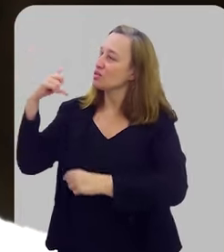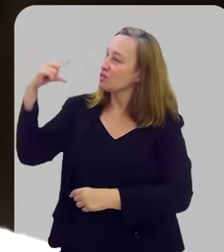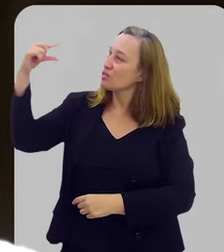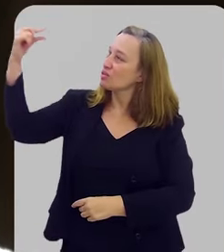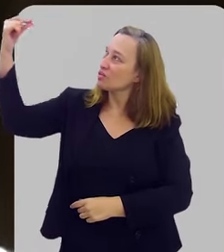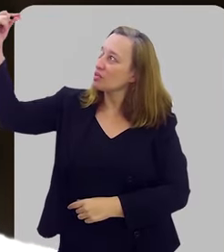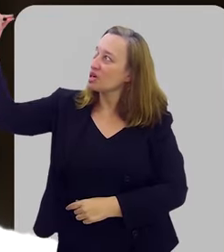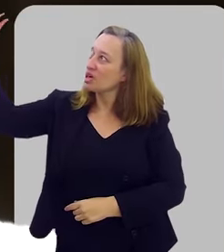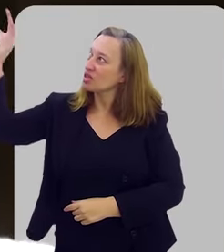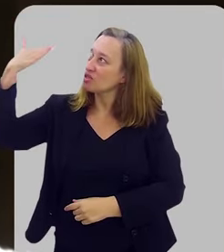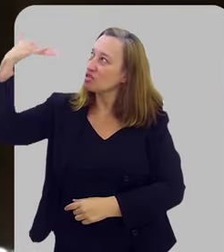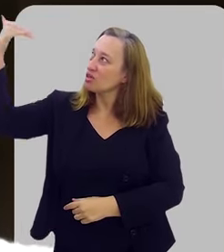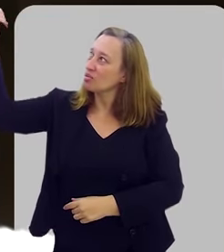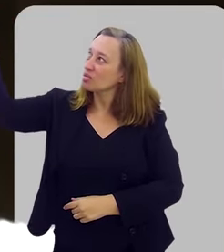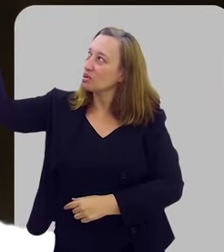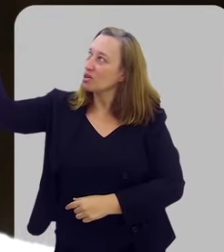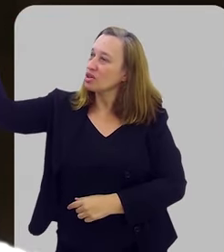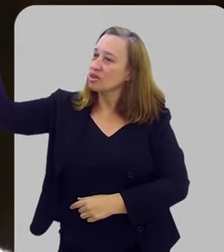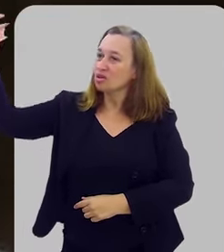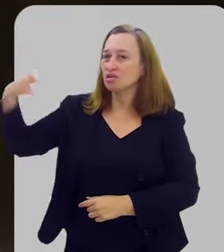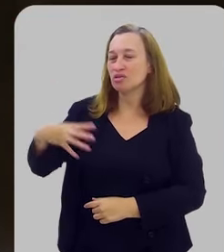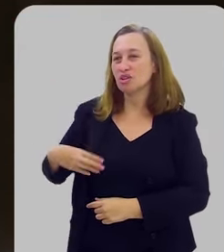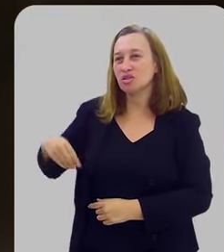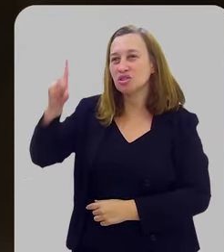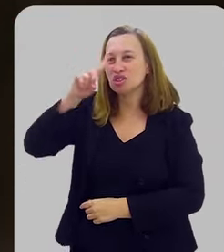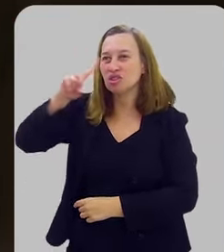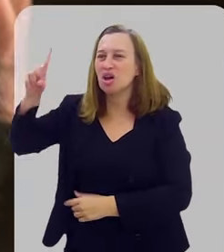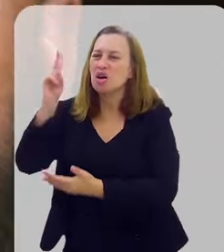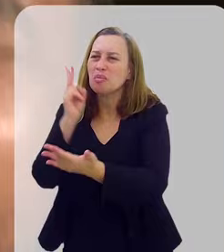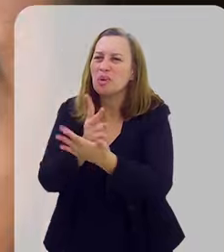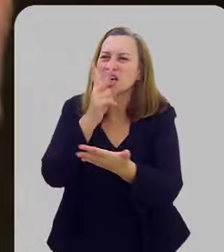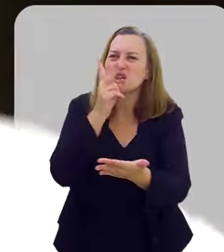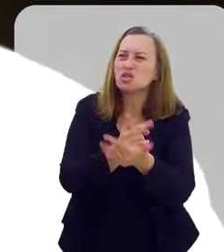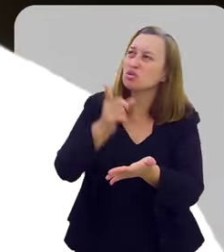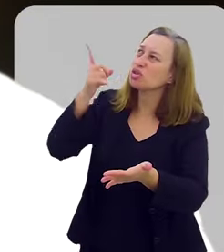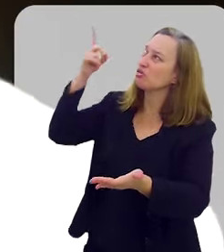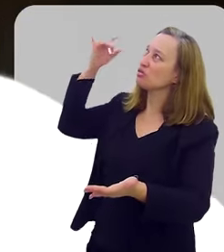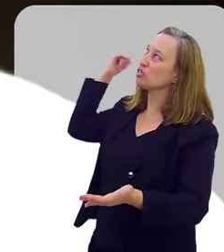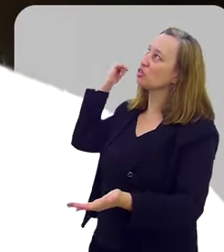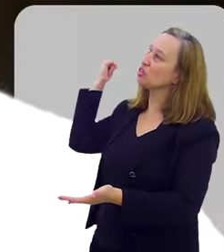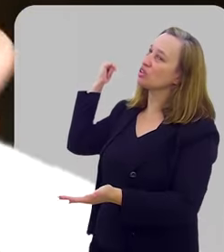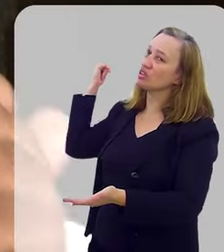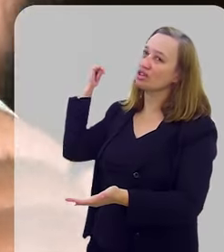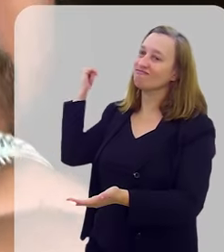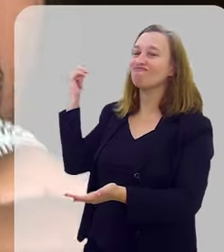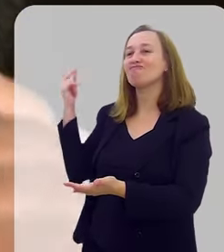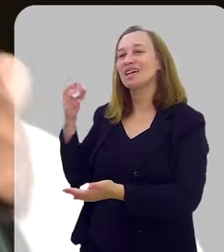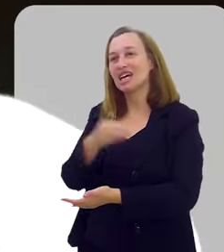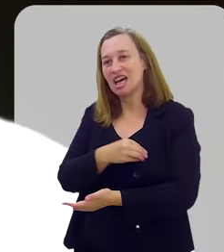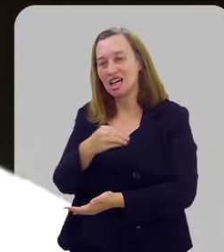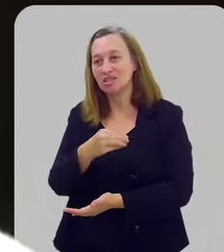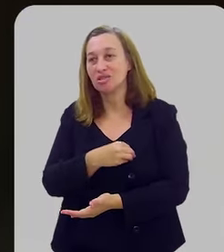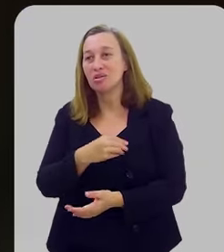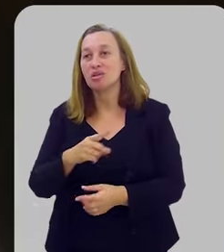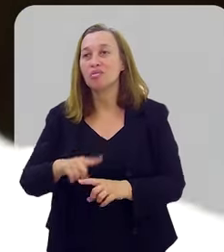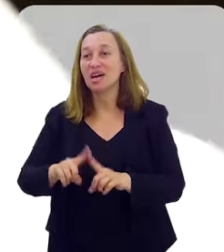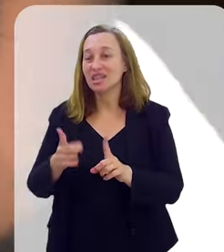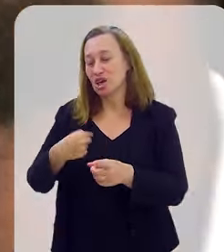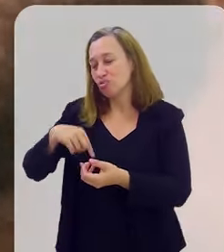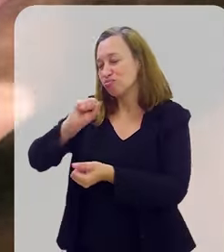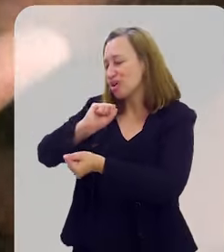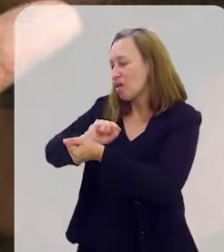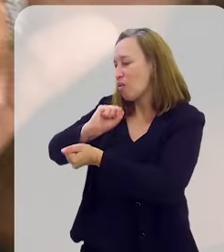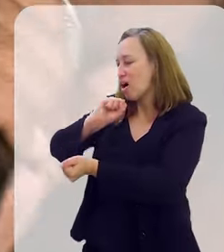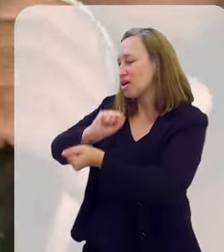santo. Mesmo que um dia eu já tenha errado, nós te esperamos, ó noivo